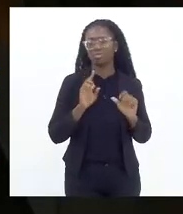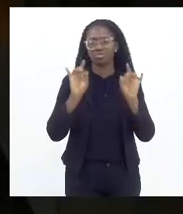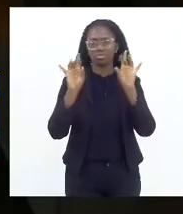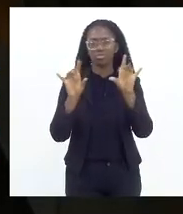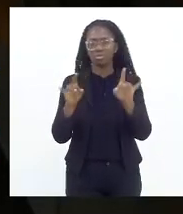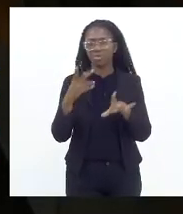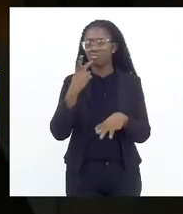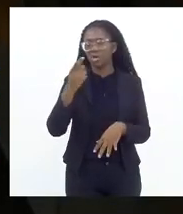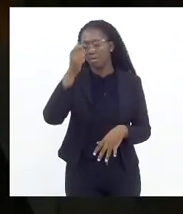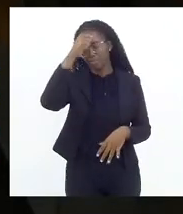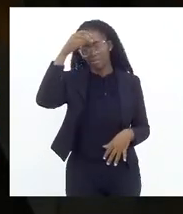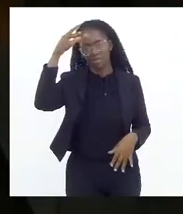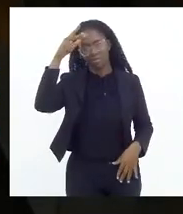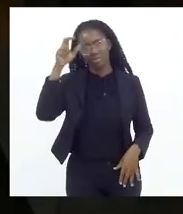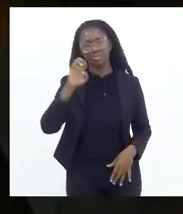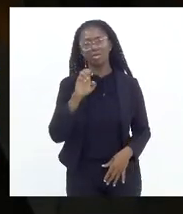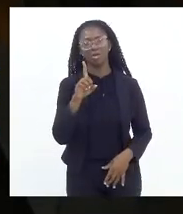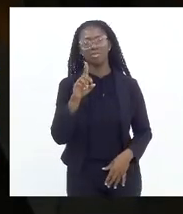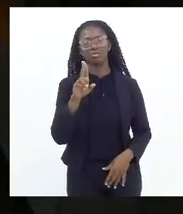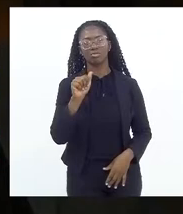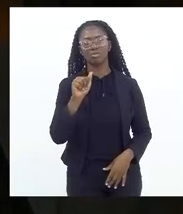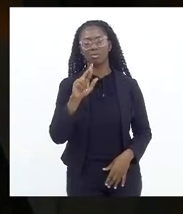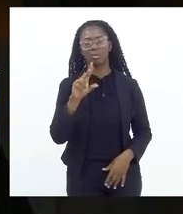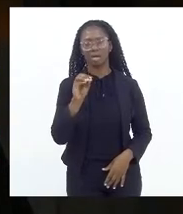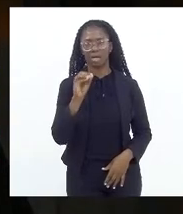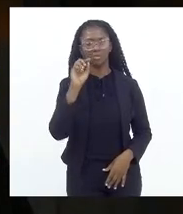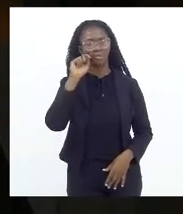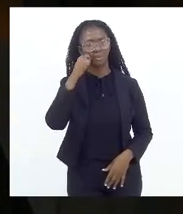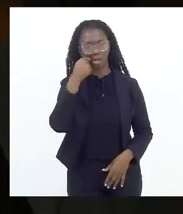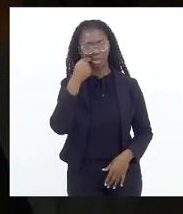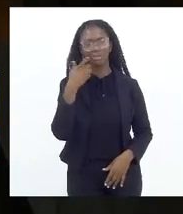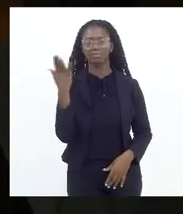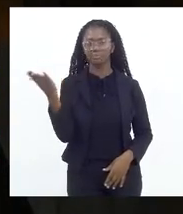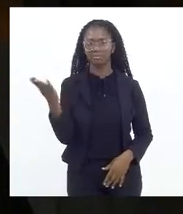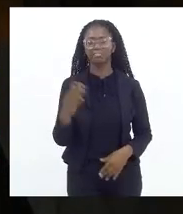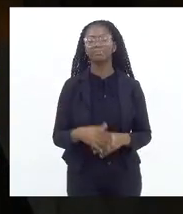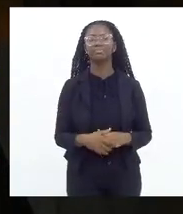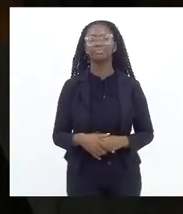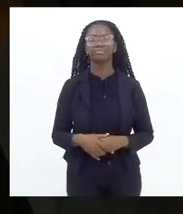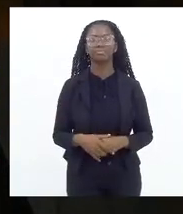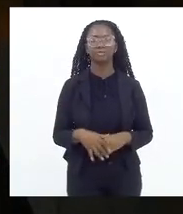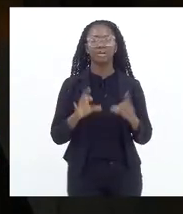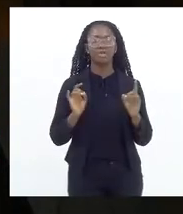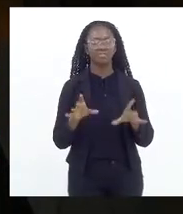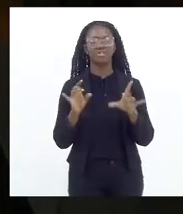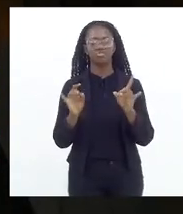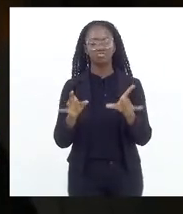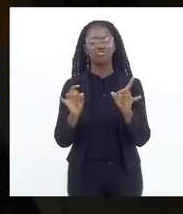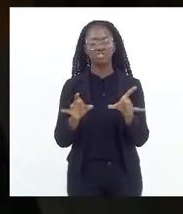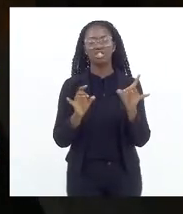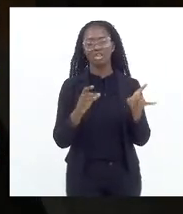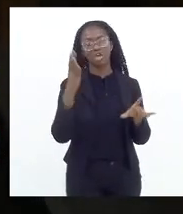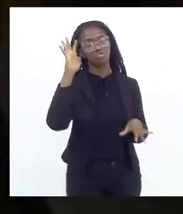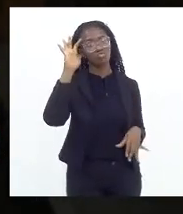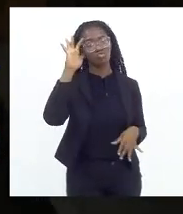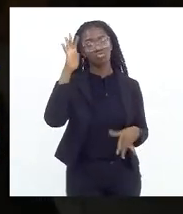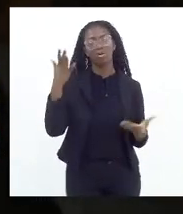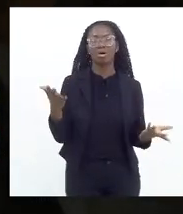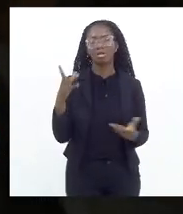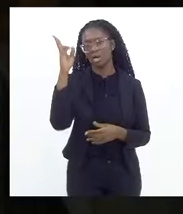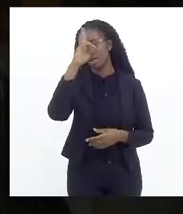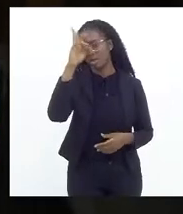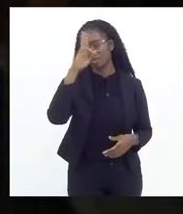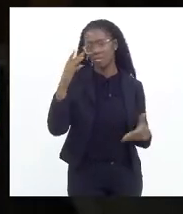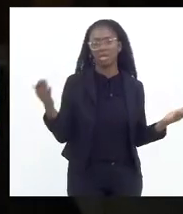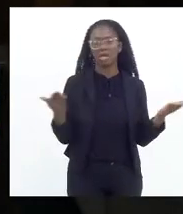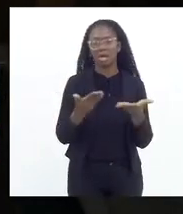do prefeito Eduardo Paes, que seguidamente tem vendido ilusões. Vamos lembrar que era para a gente estar